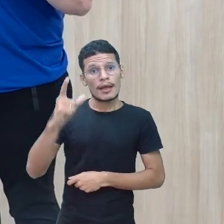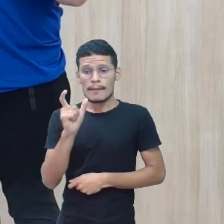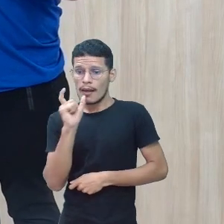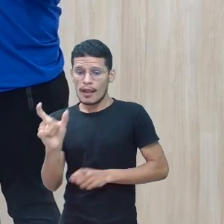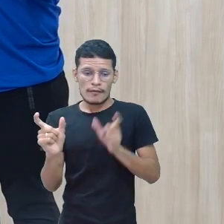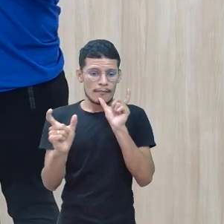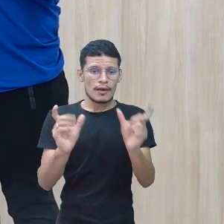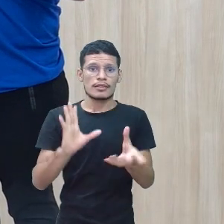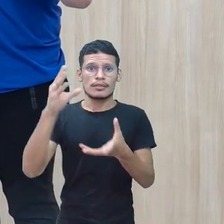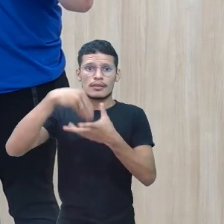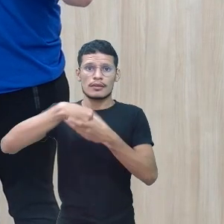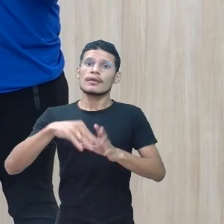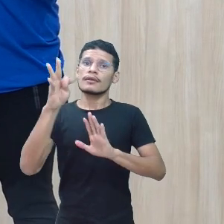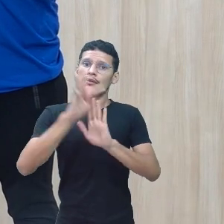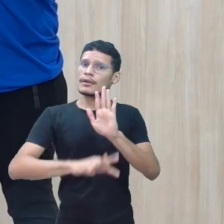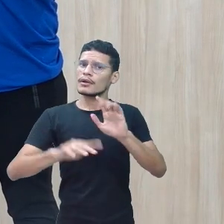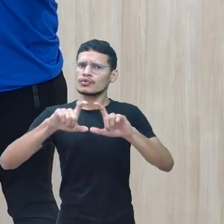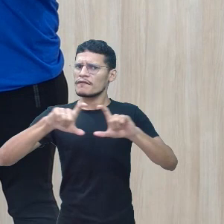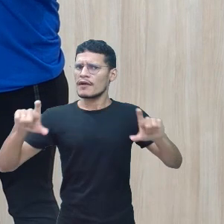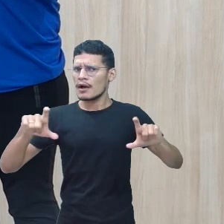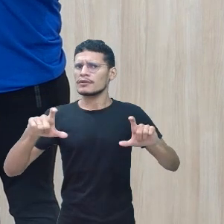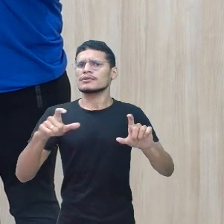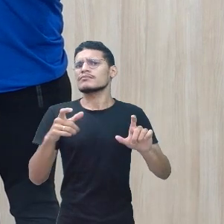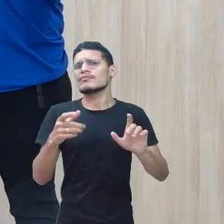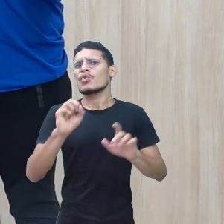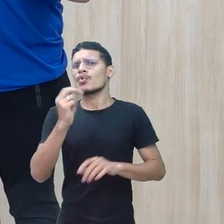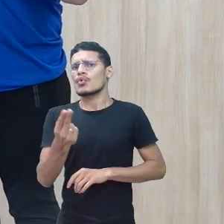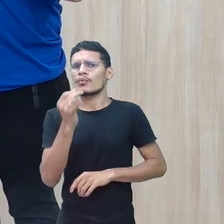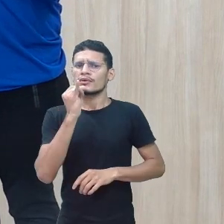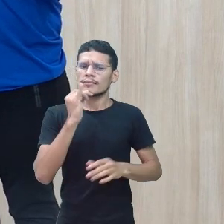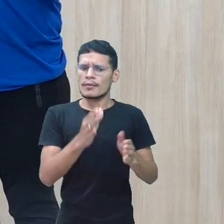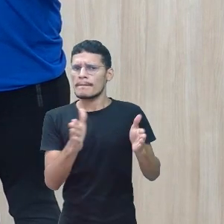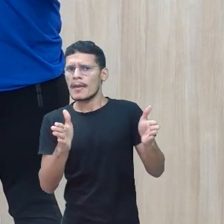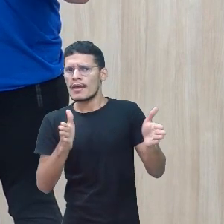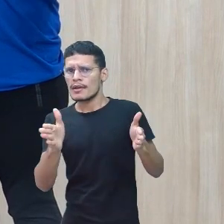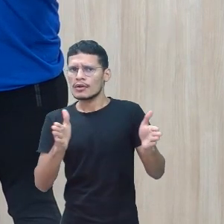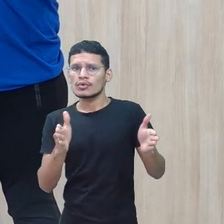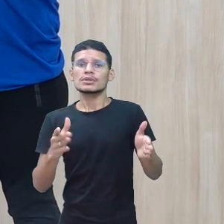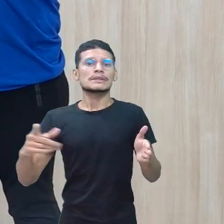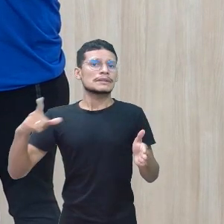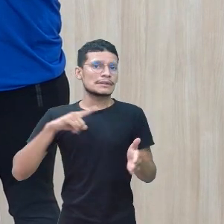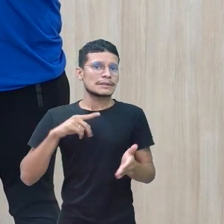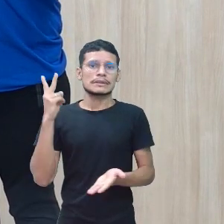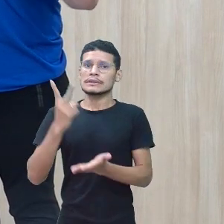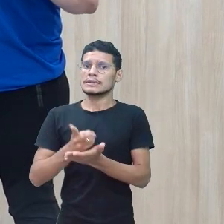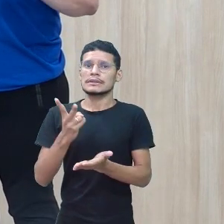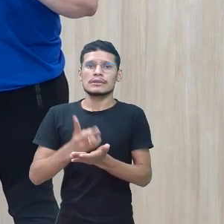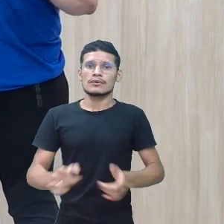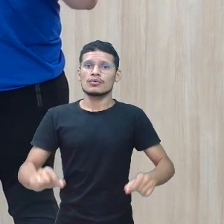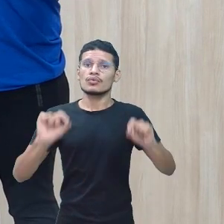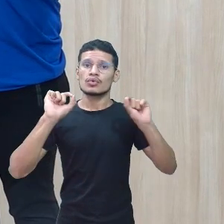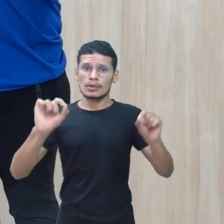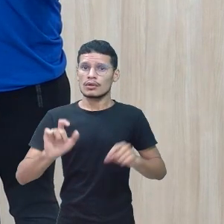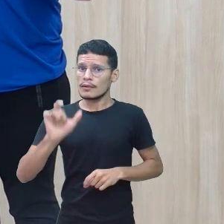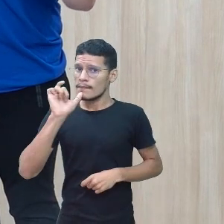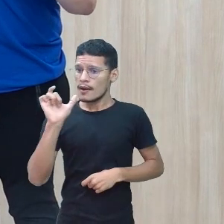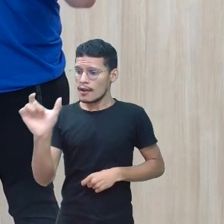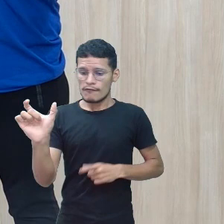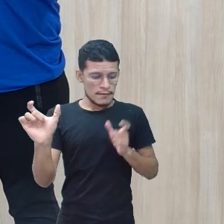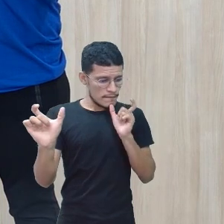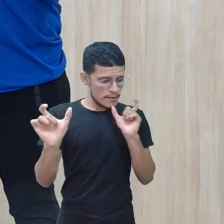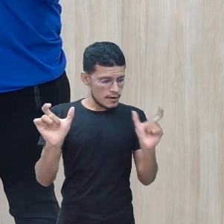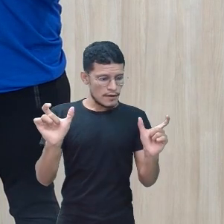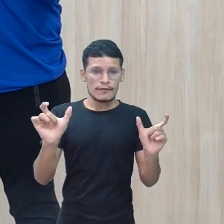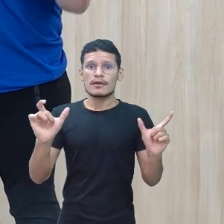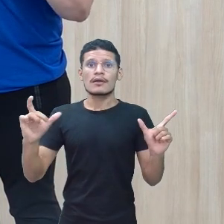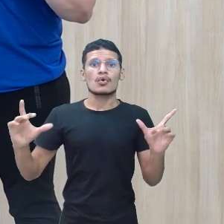texto, dentro de uma frase, dentro de um período, sempre tem esta palavra que é a